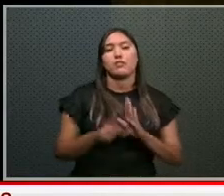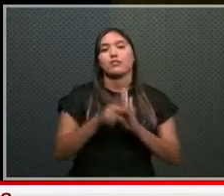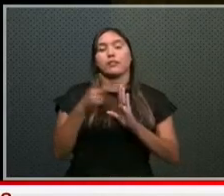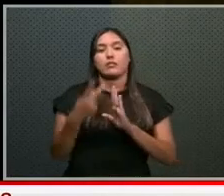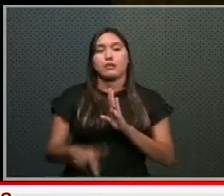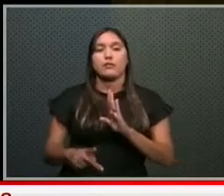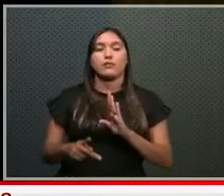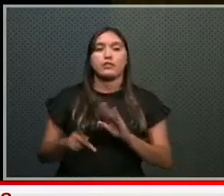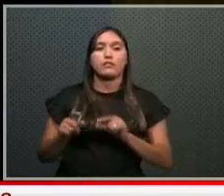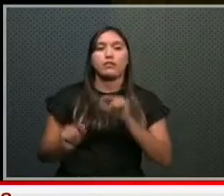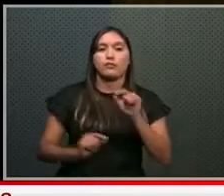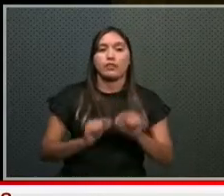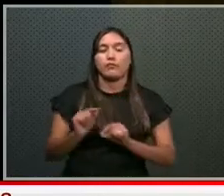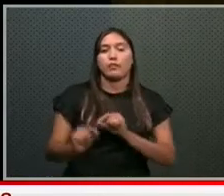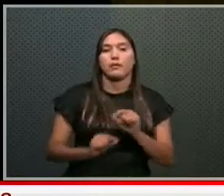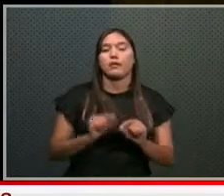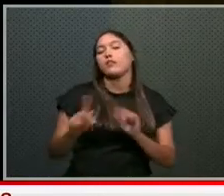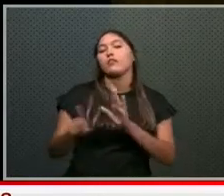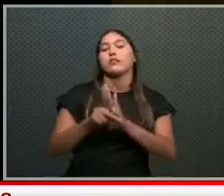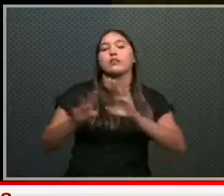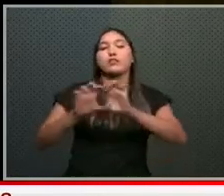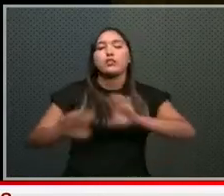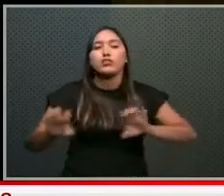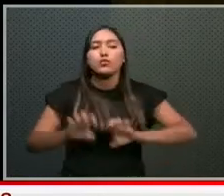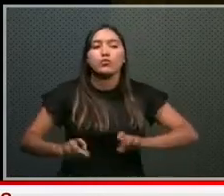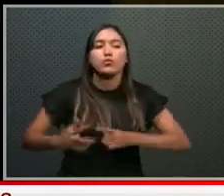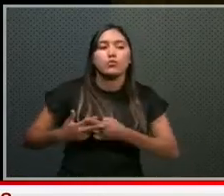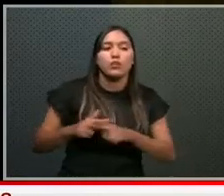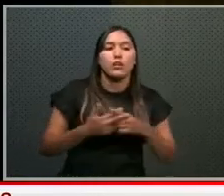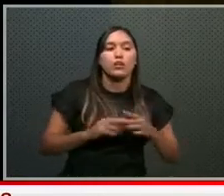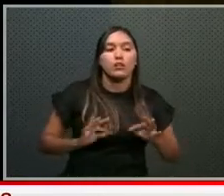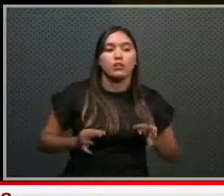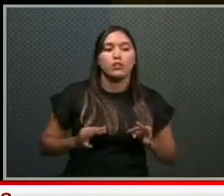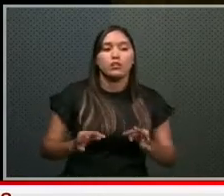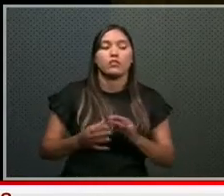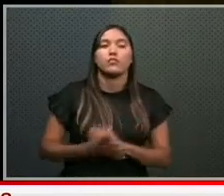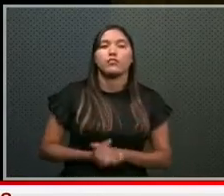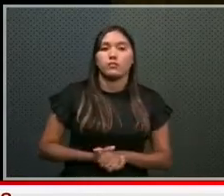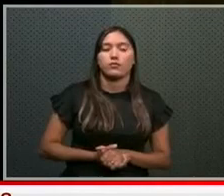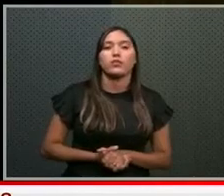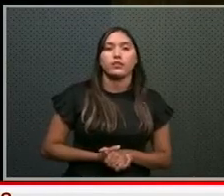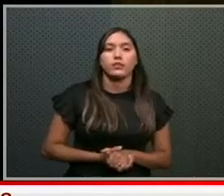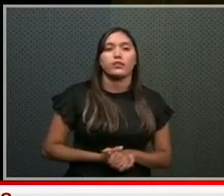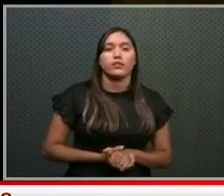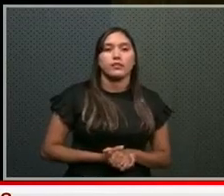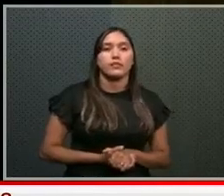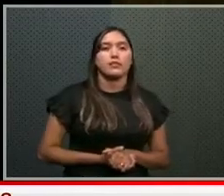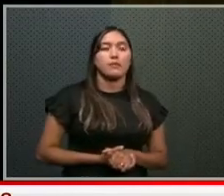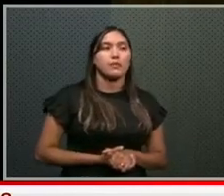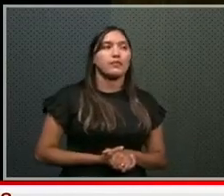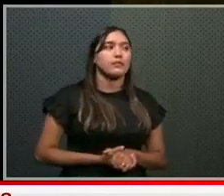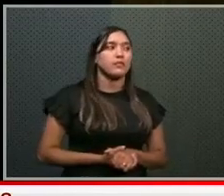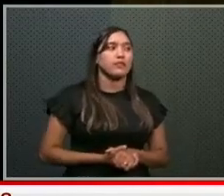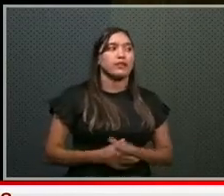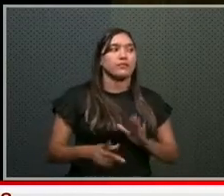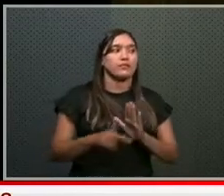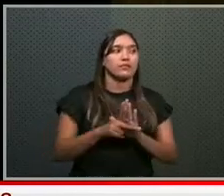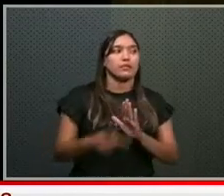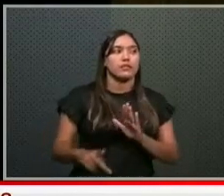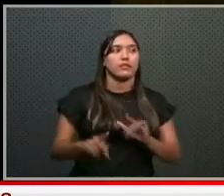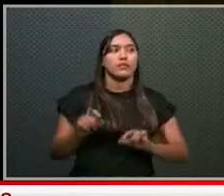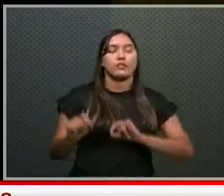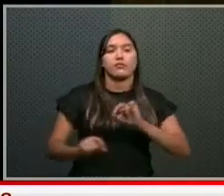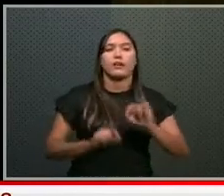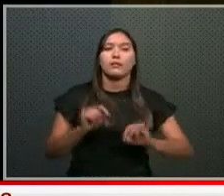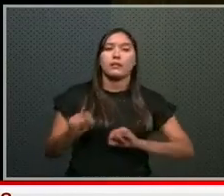não tem infraestrutura não tem mecanização para que o agricultor familiar possa produzir possa plantar sem ter